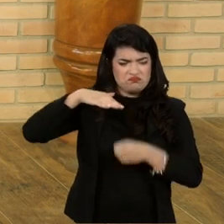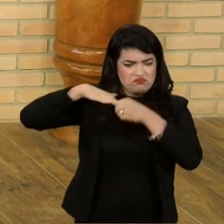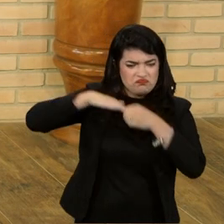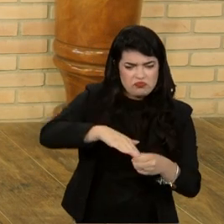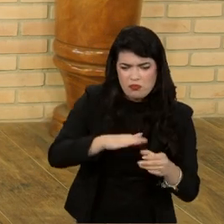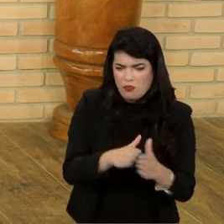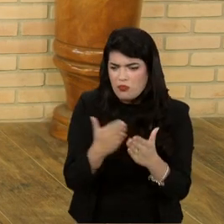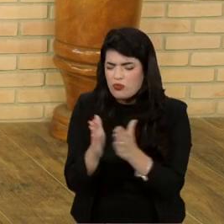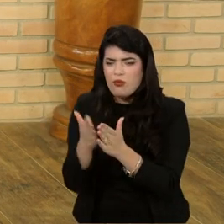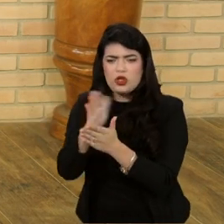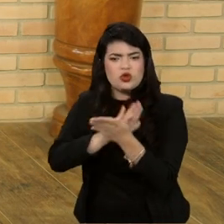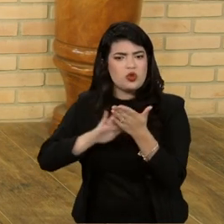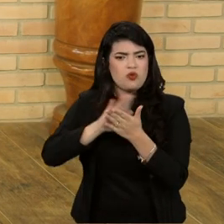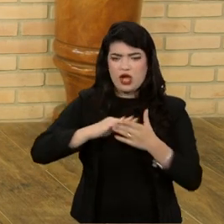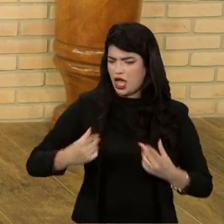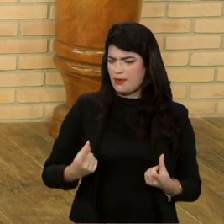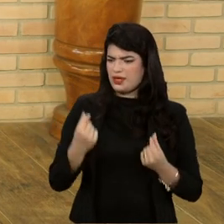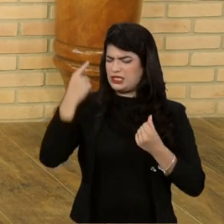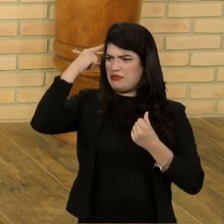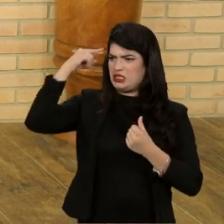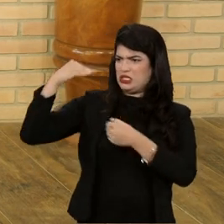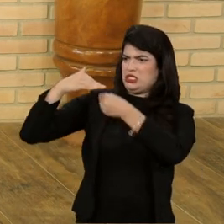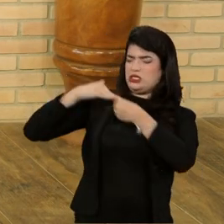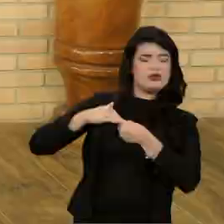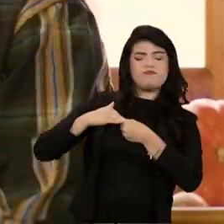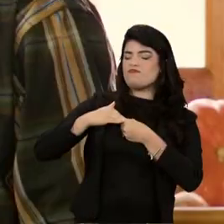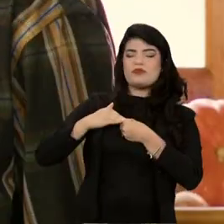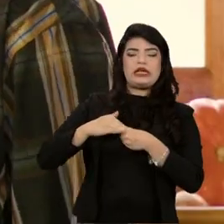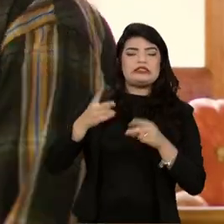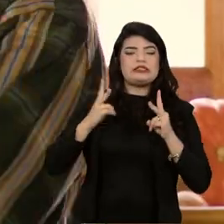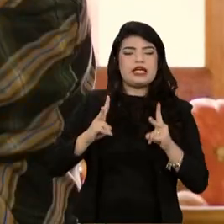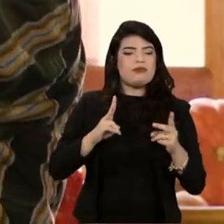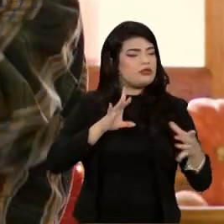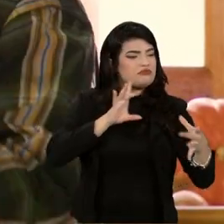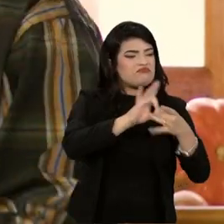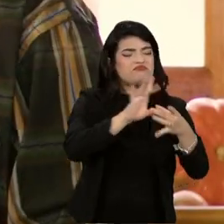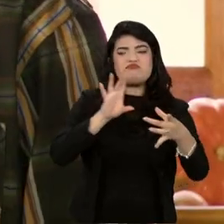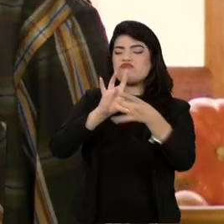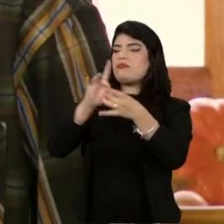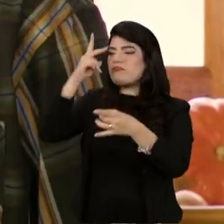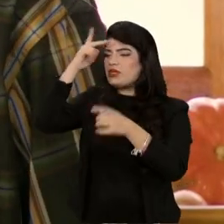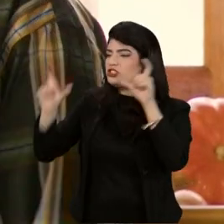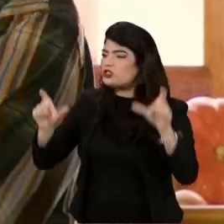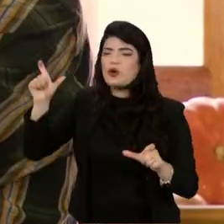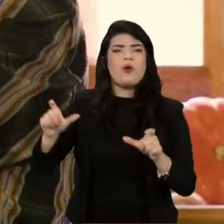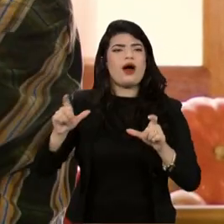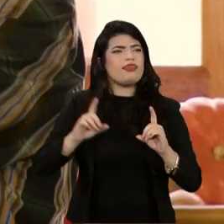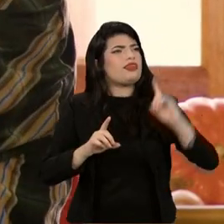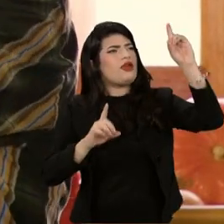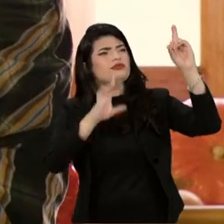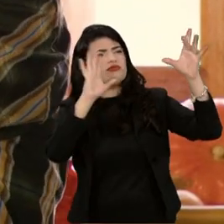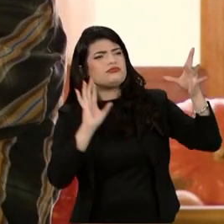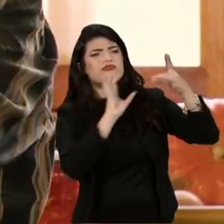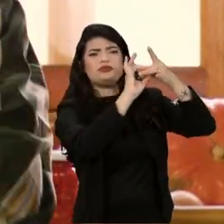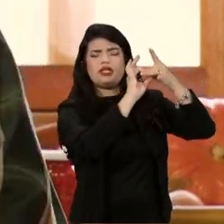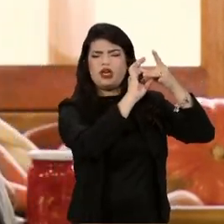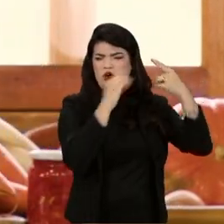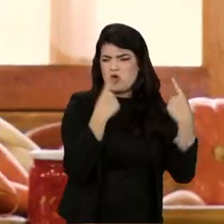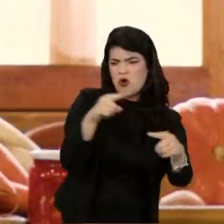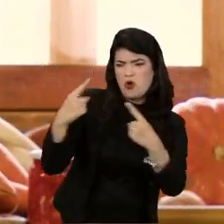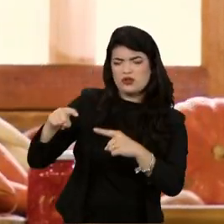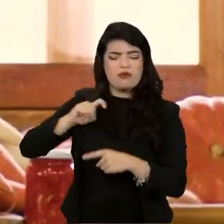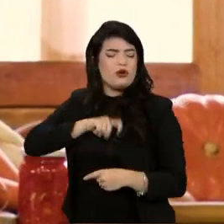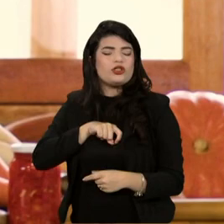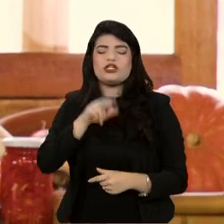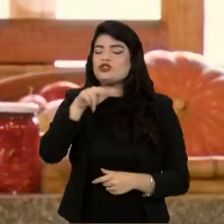e nunca a riqueza humilhou. Estava bem com os homens e com Deus, estava bem. Nunca fez mal a ninguém e o